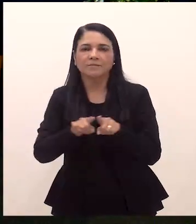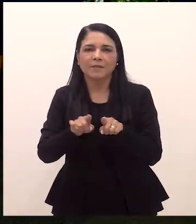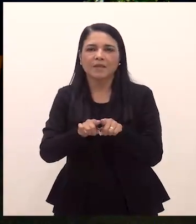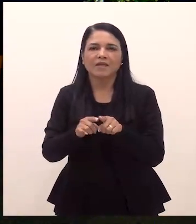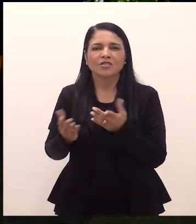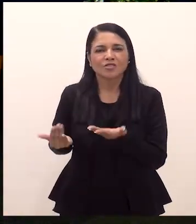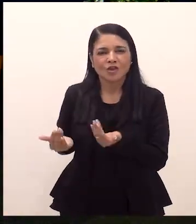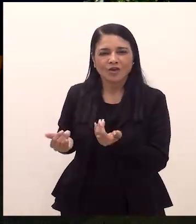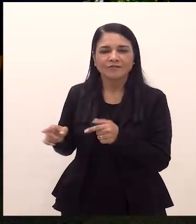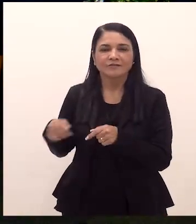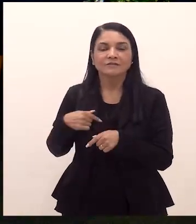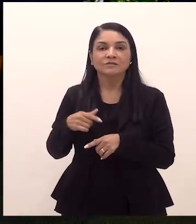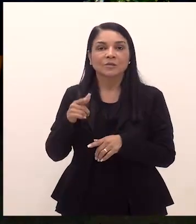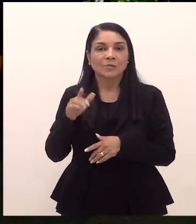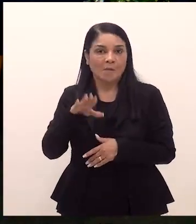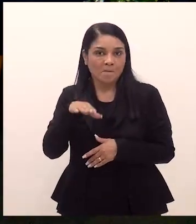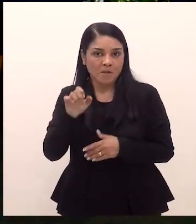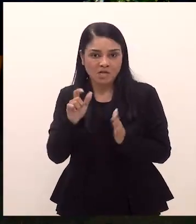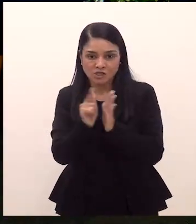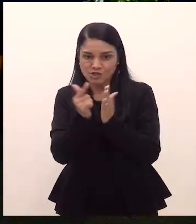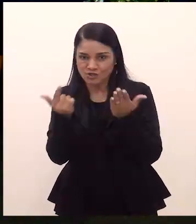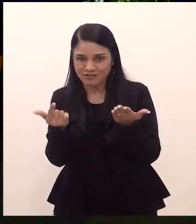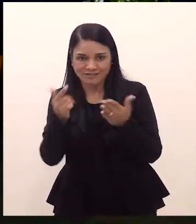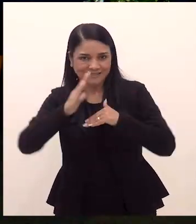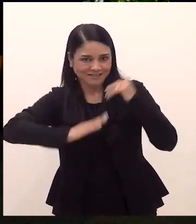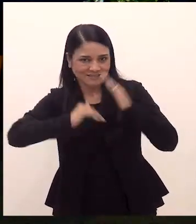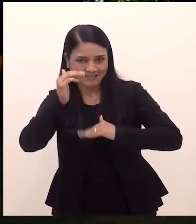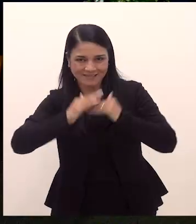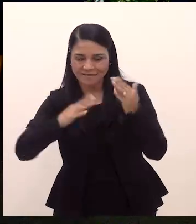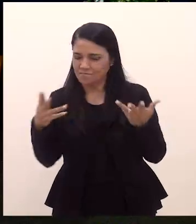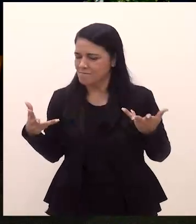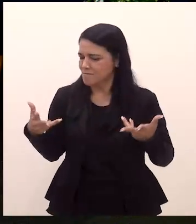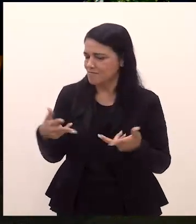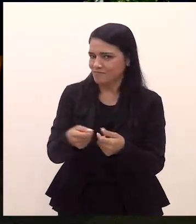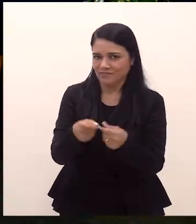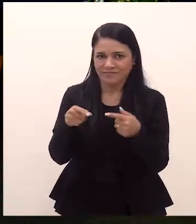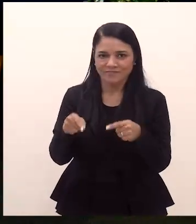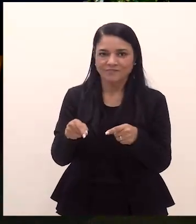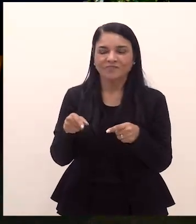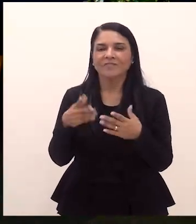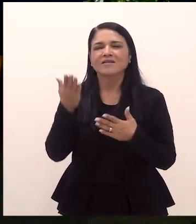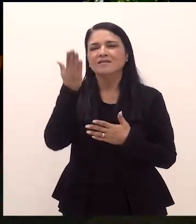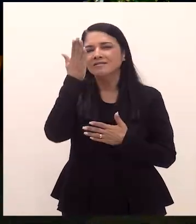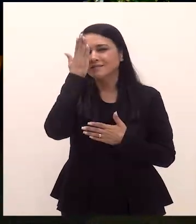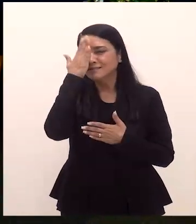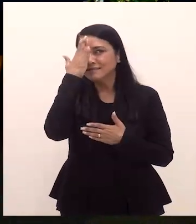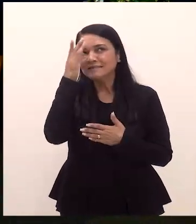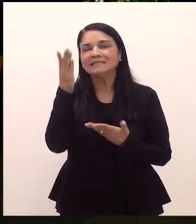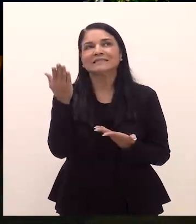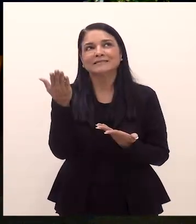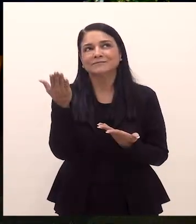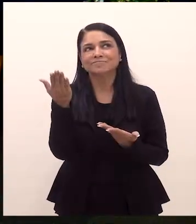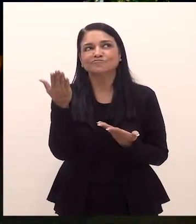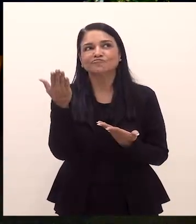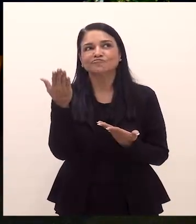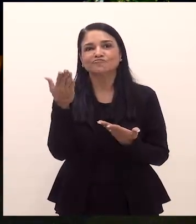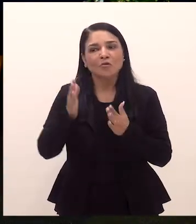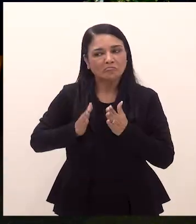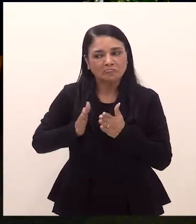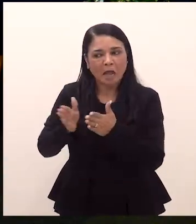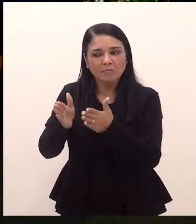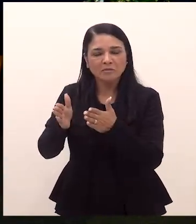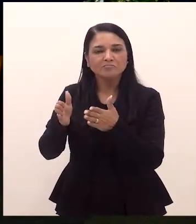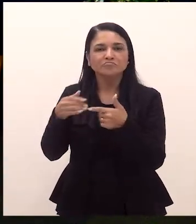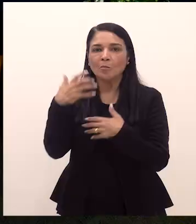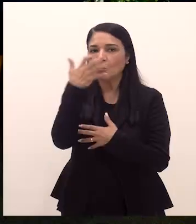novo. Tenho uma mãe jornalista incrível também. Então, não sei o que me deu que